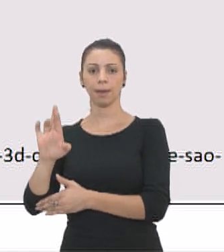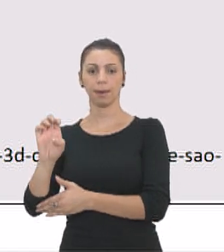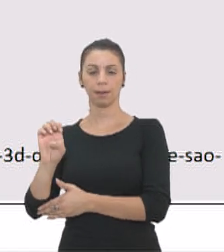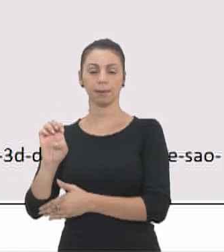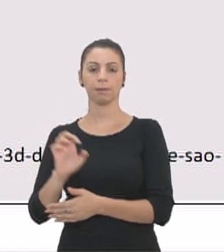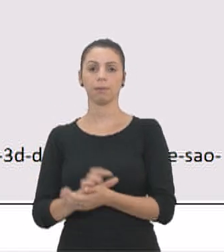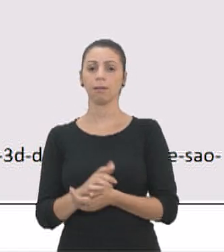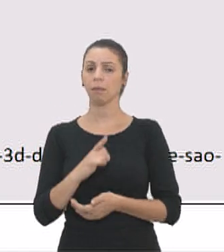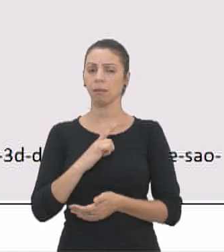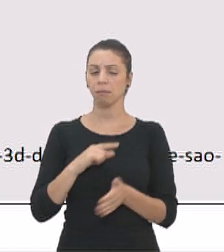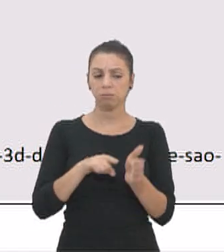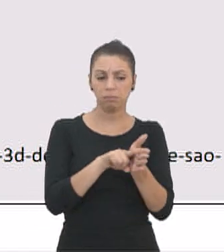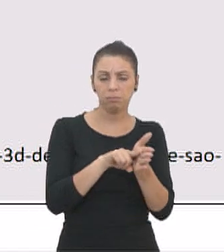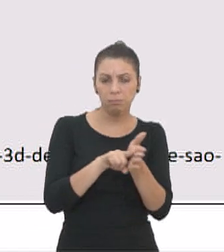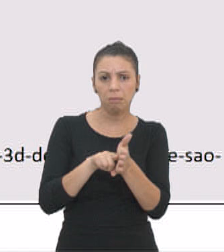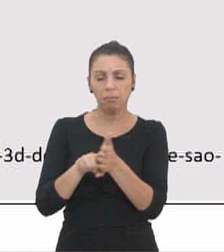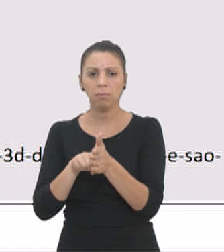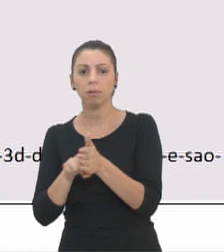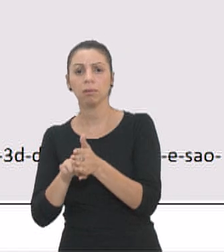ingleses, eles